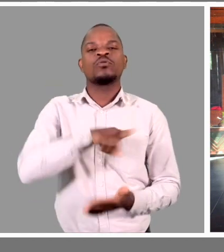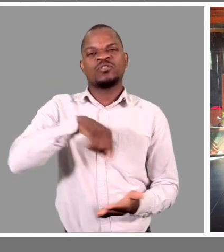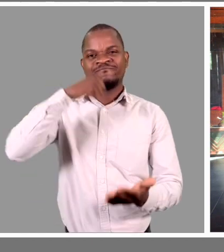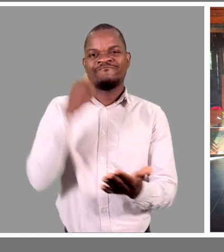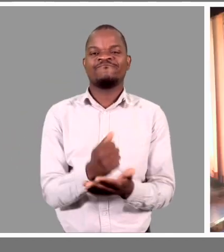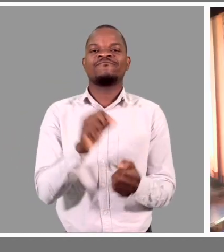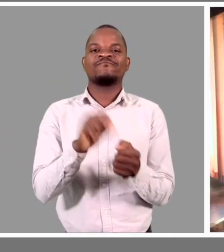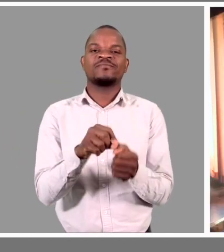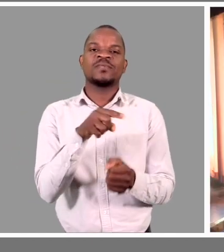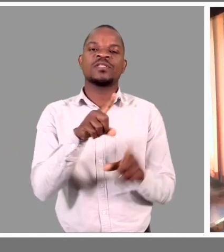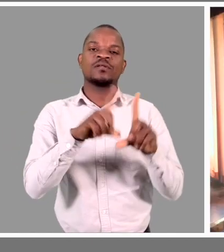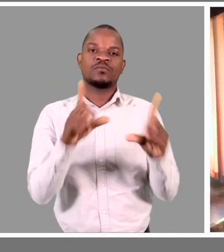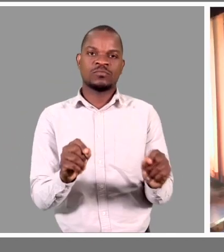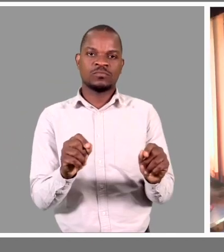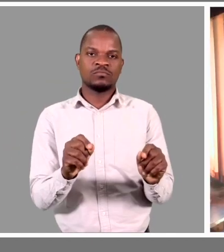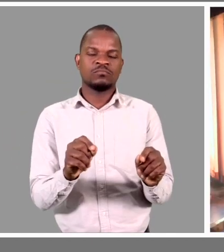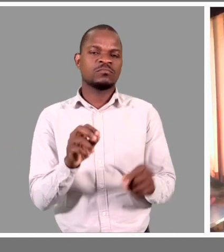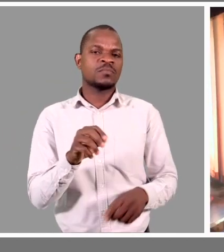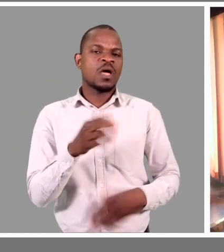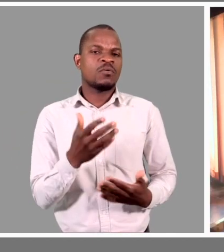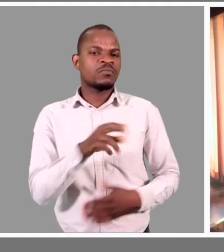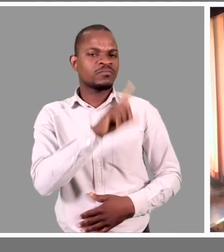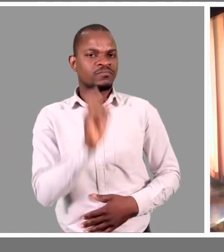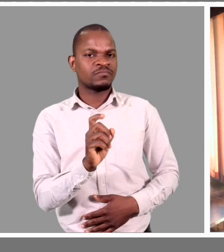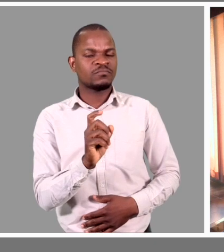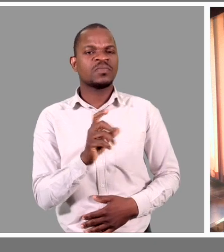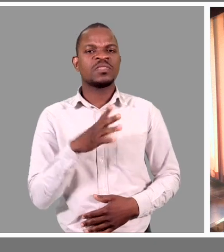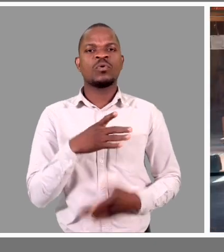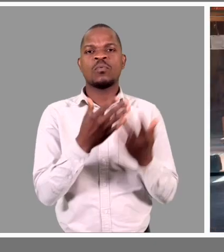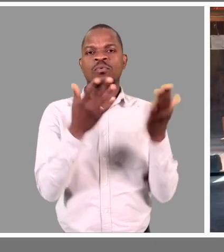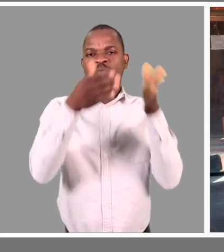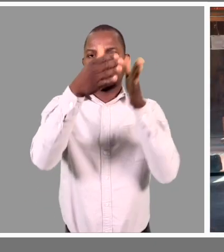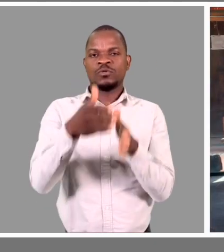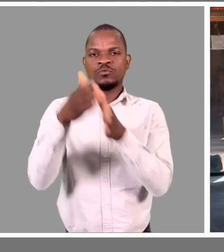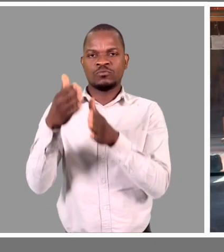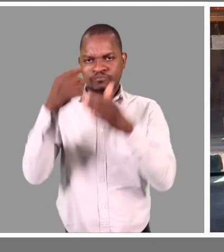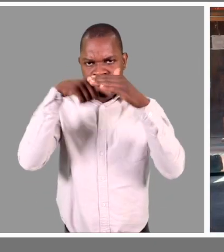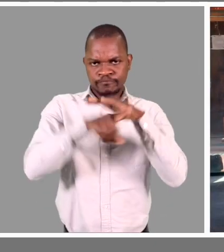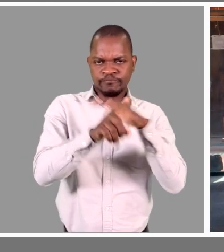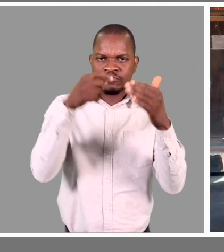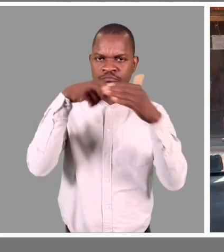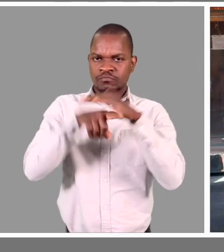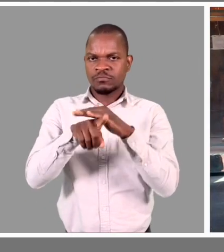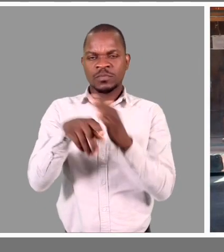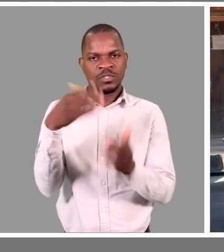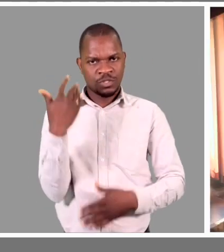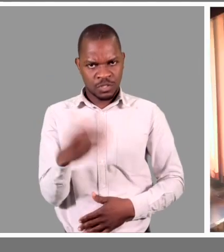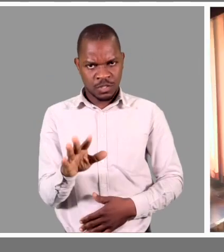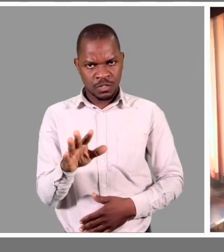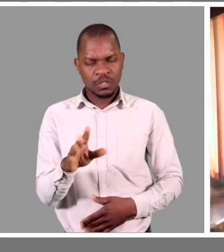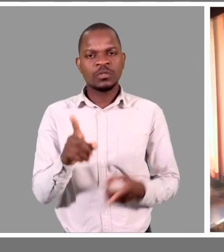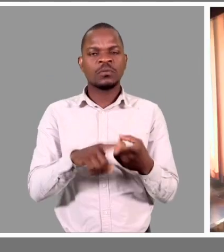criamos esse espaço. E essa homenagem tem certeza efeito? Eu quero dizer, há muitas pessoas com deficiência que têm vindo cá